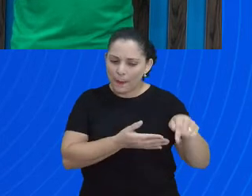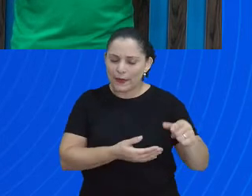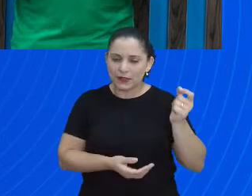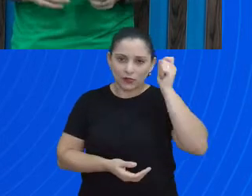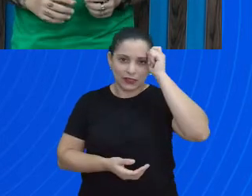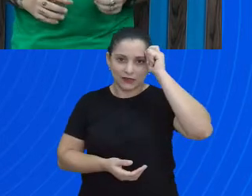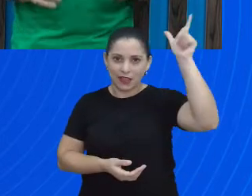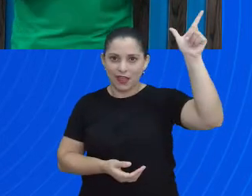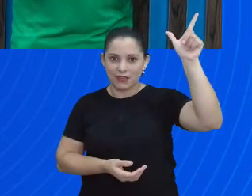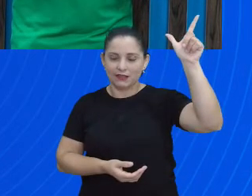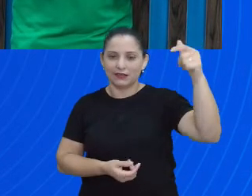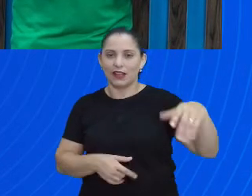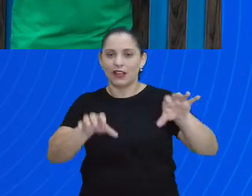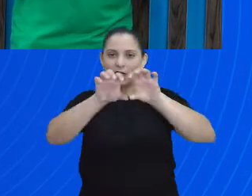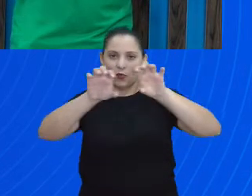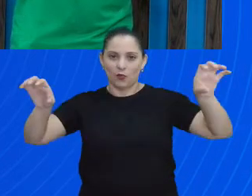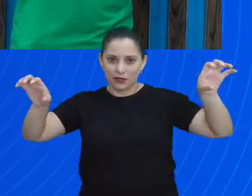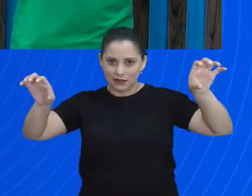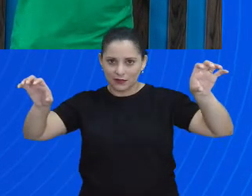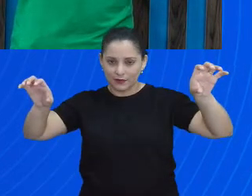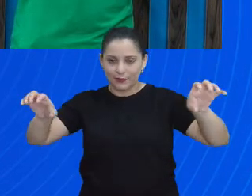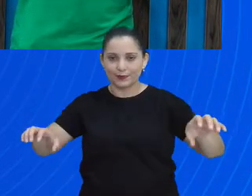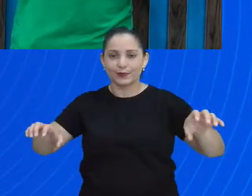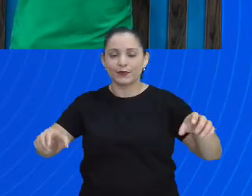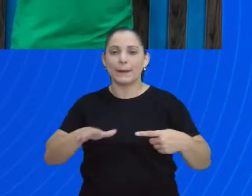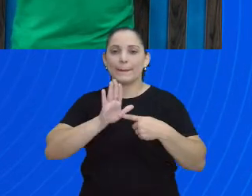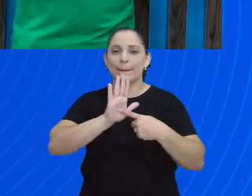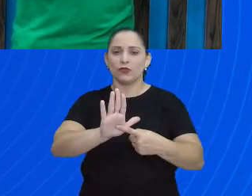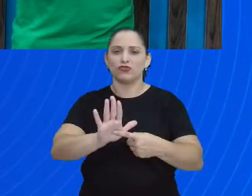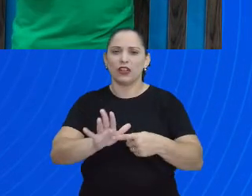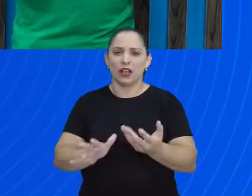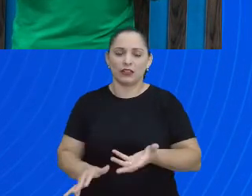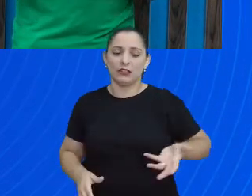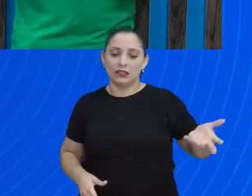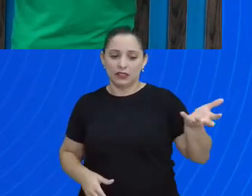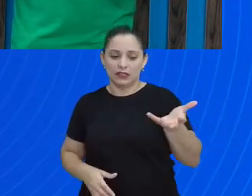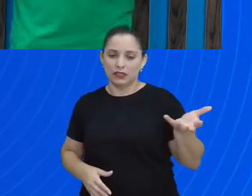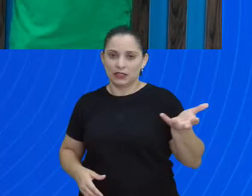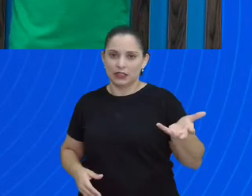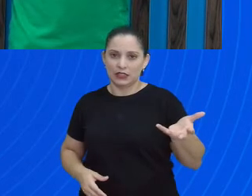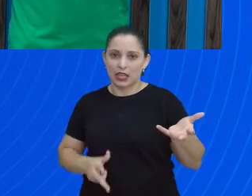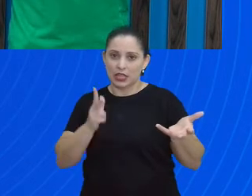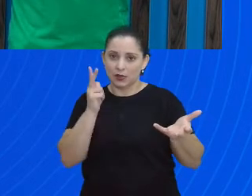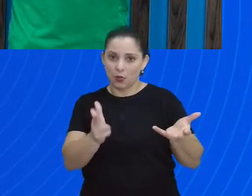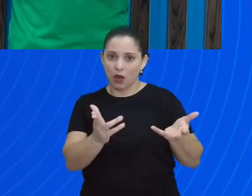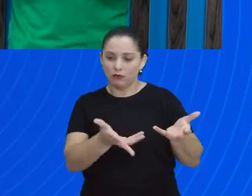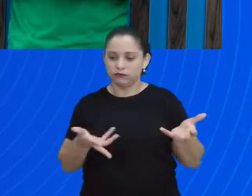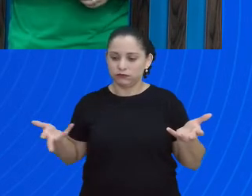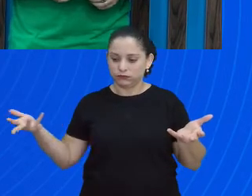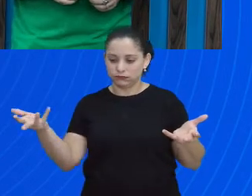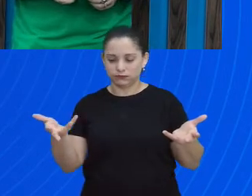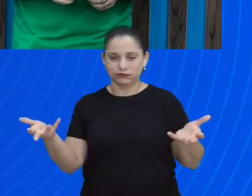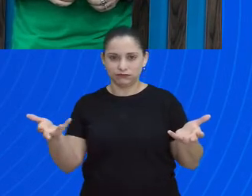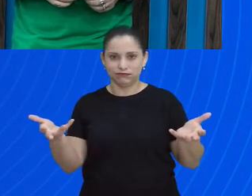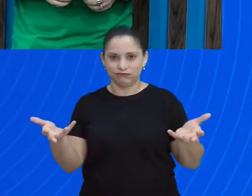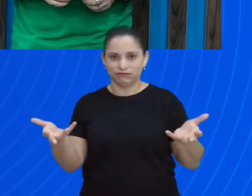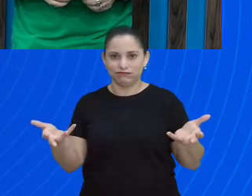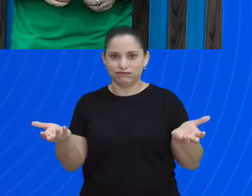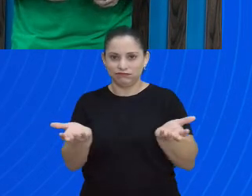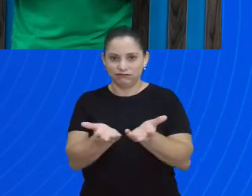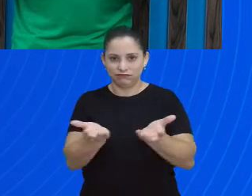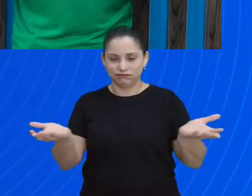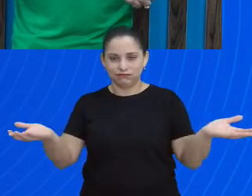inicial ali daquela equação, é mostrar que o que está de um lado da igualdade é igual ao que está do outro lado da